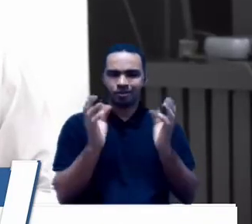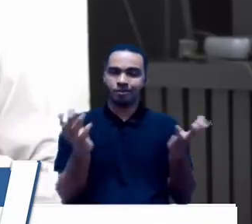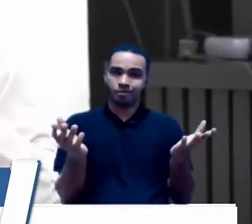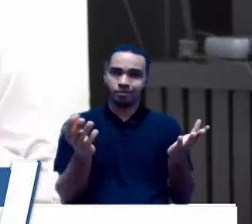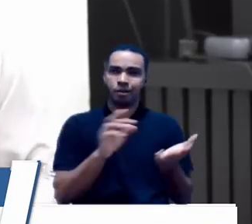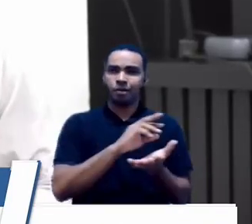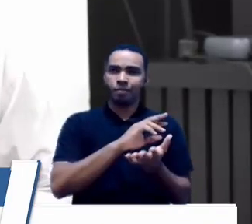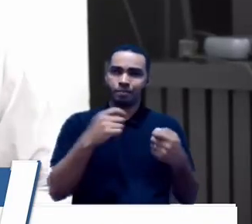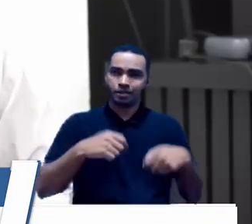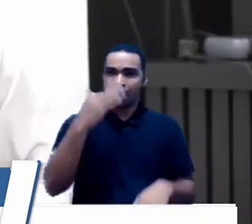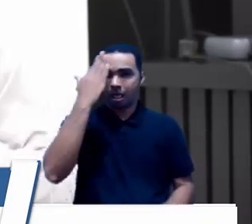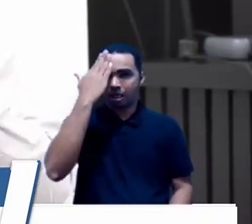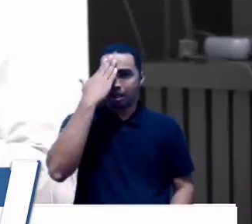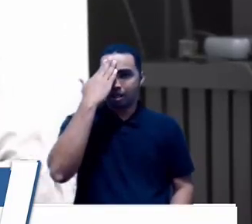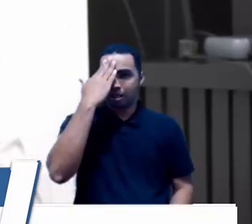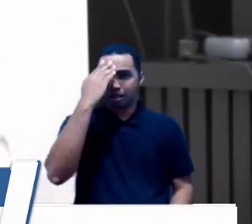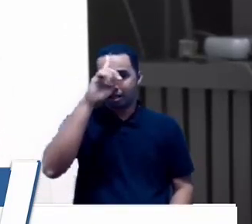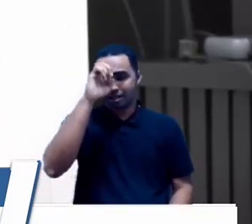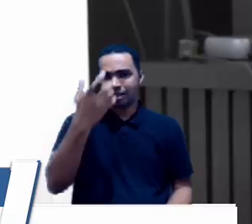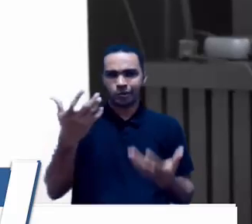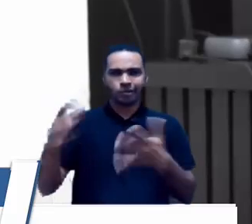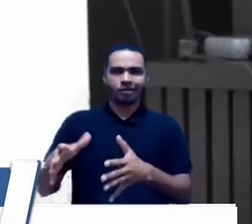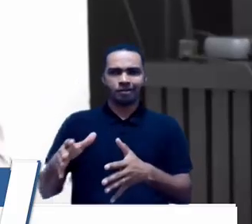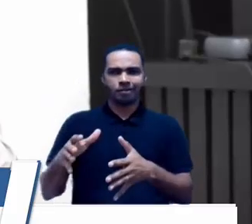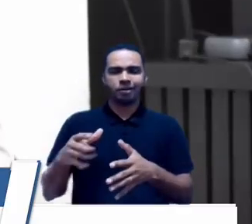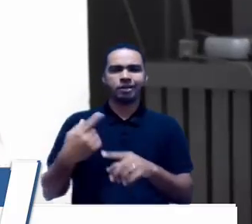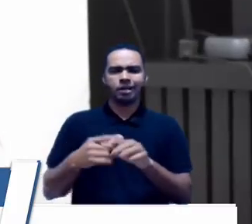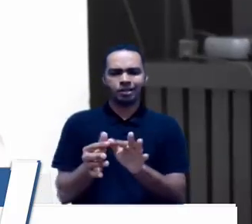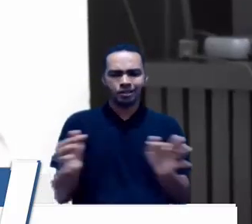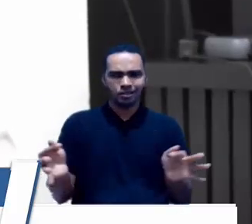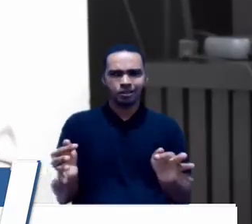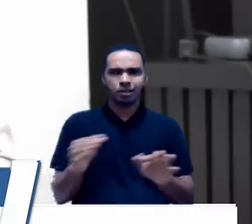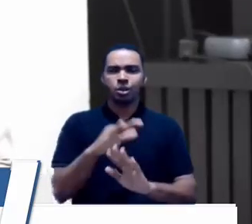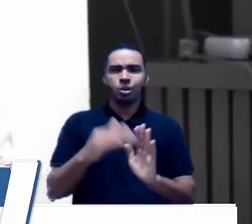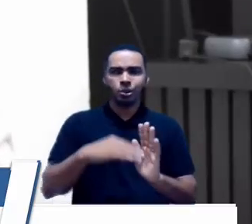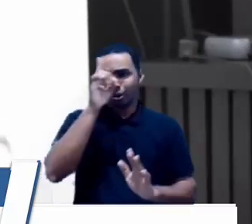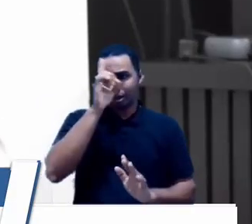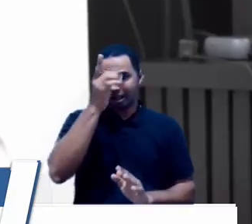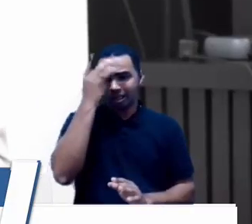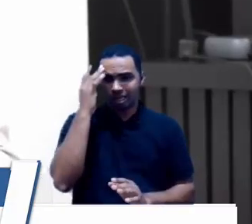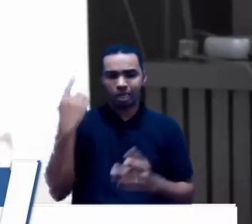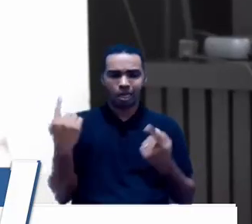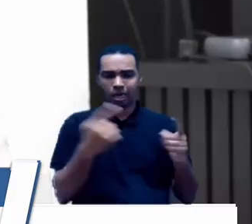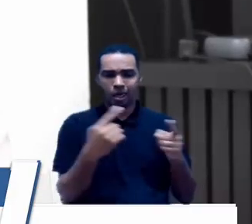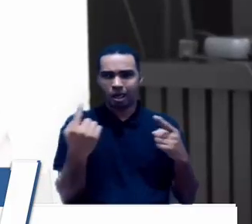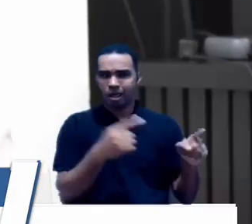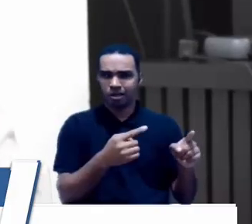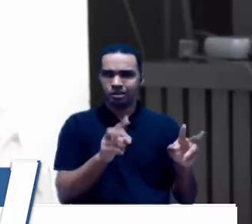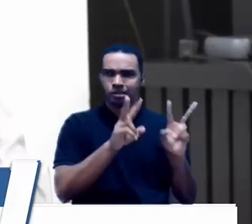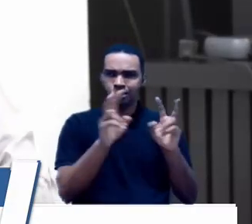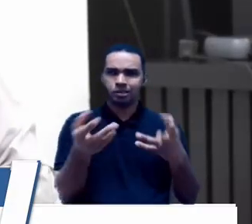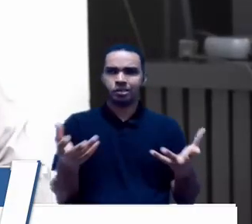fazer, porque não é possível, né? Todo dia o povo reclamando, né, a respeito de internação e a respeito de